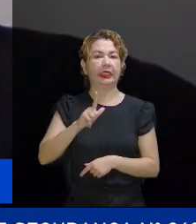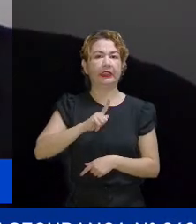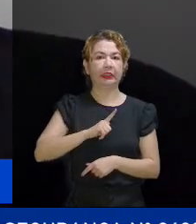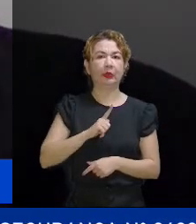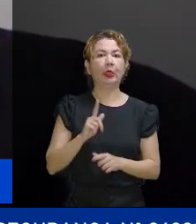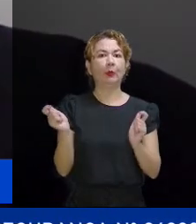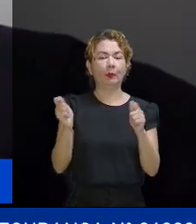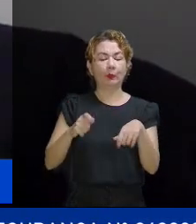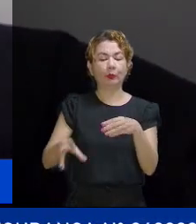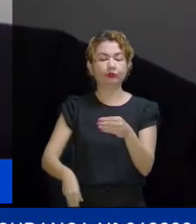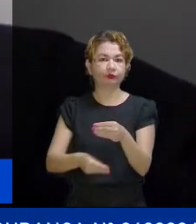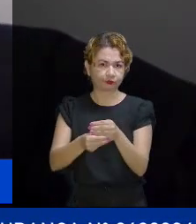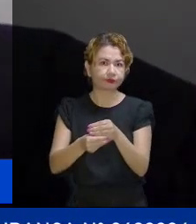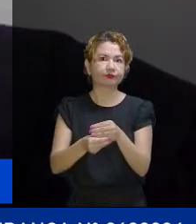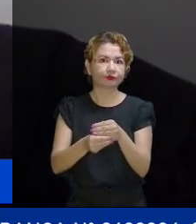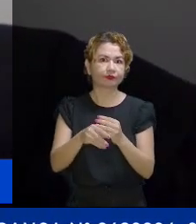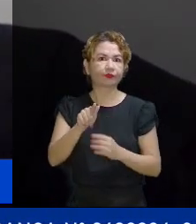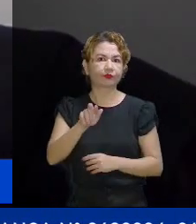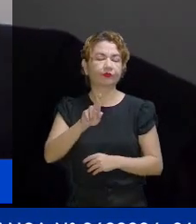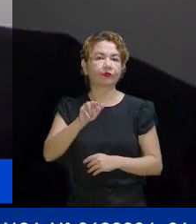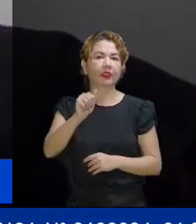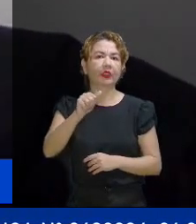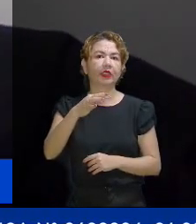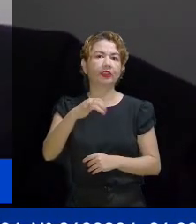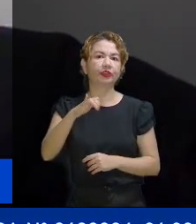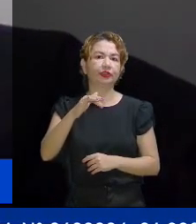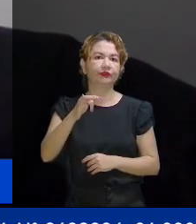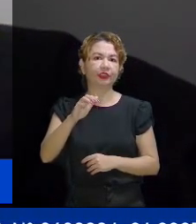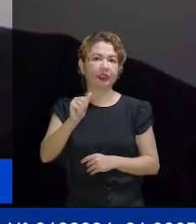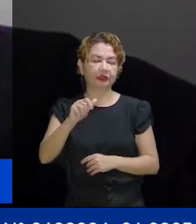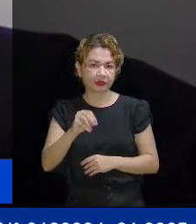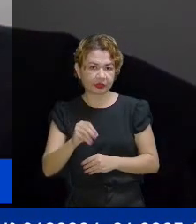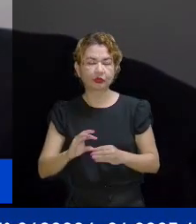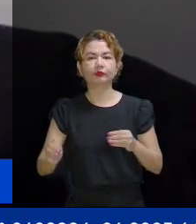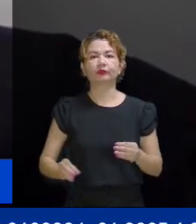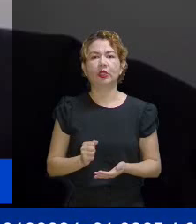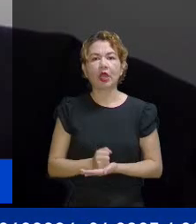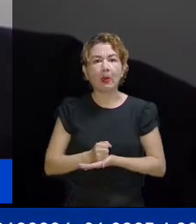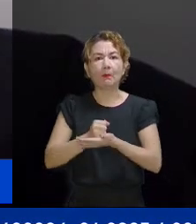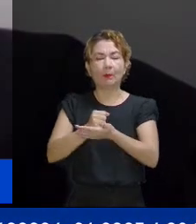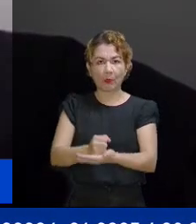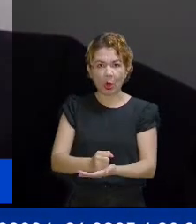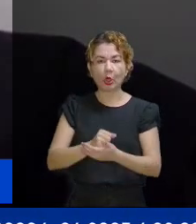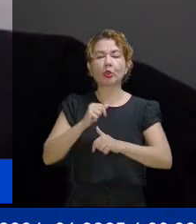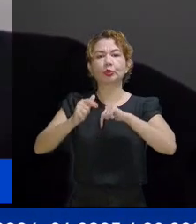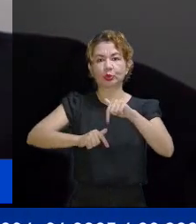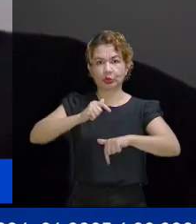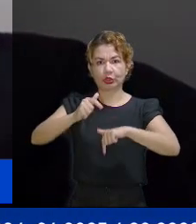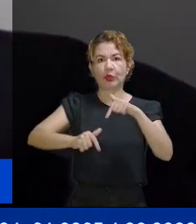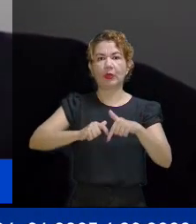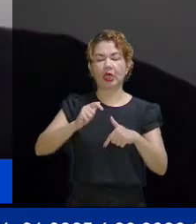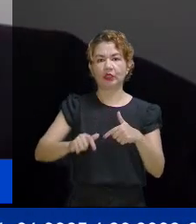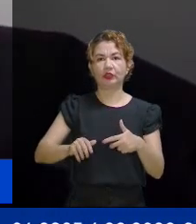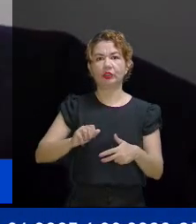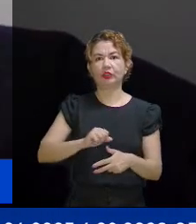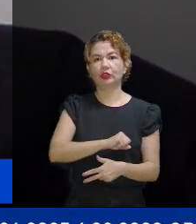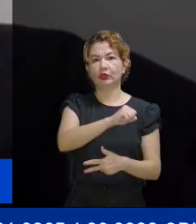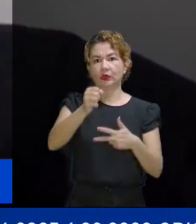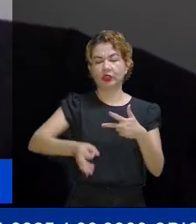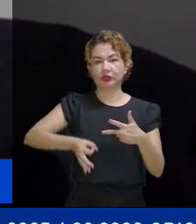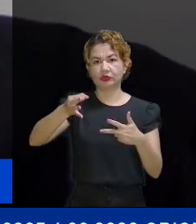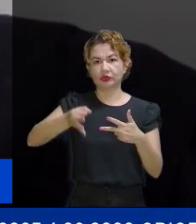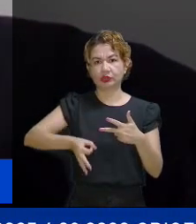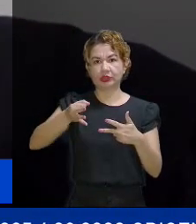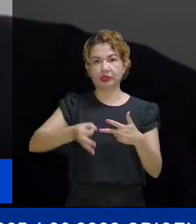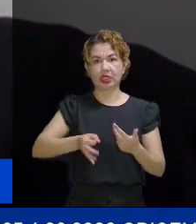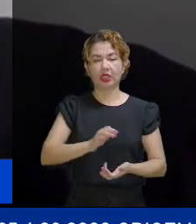natureza de gratificação, destinada a compensar o exercício das funções inerentes aos cargos do Poder Judiciário, e